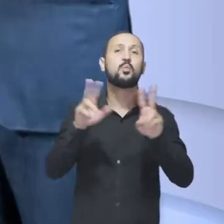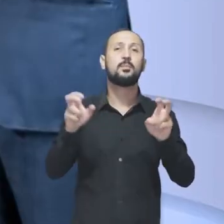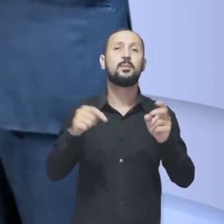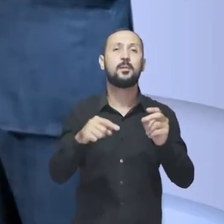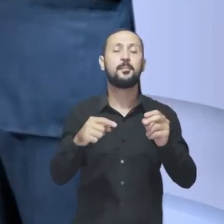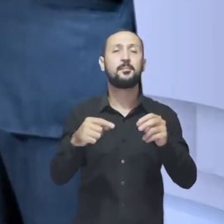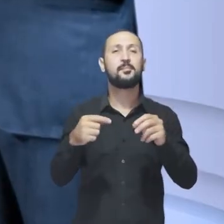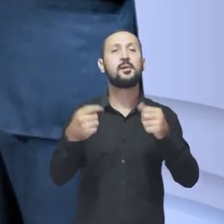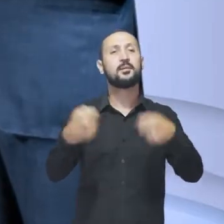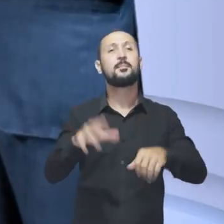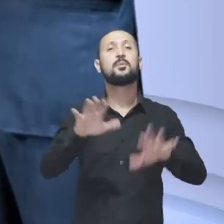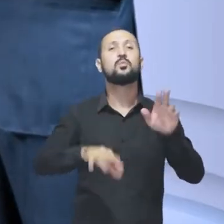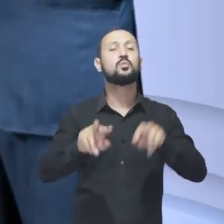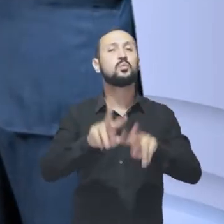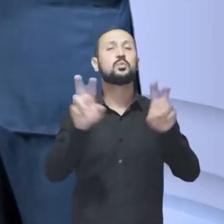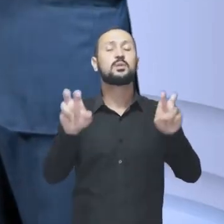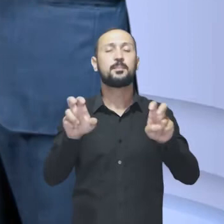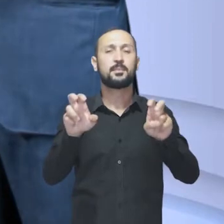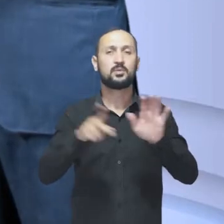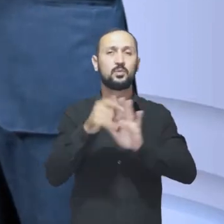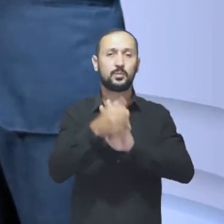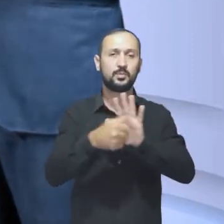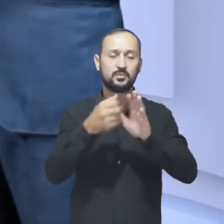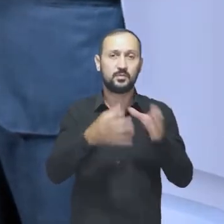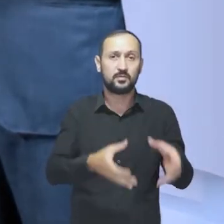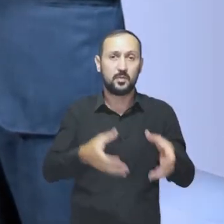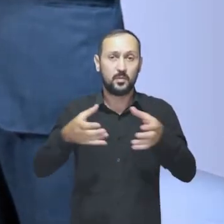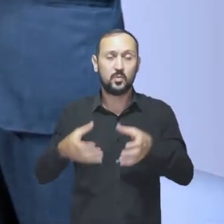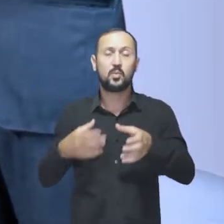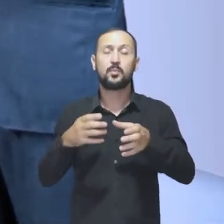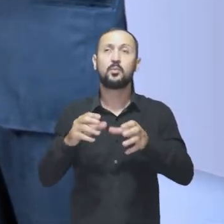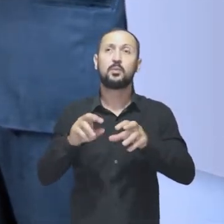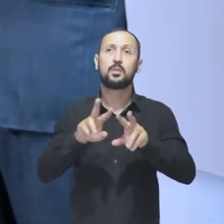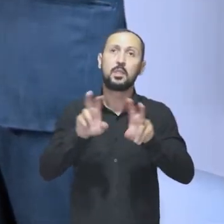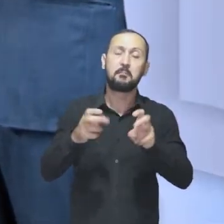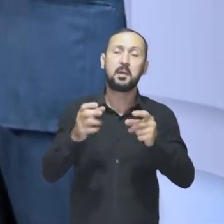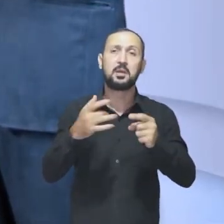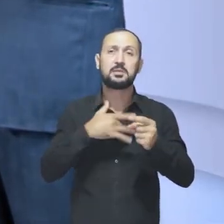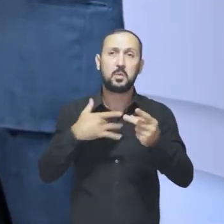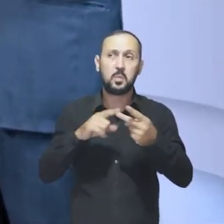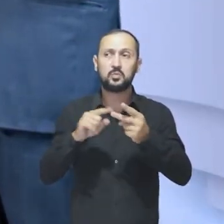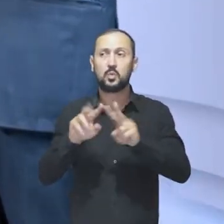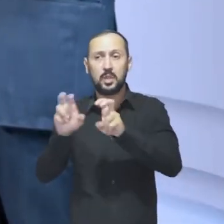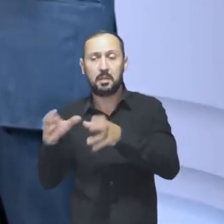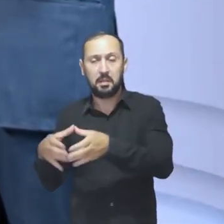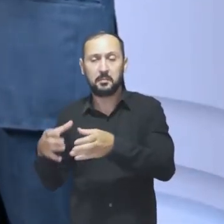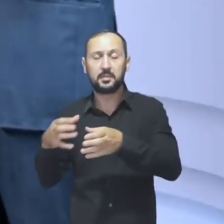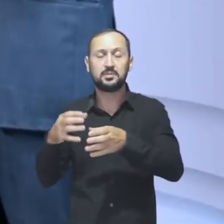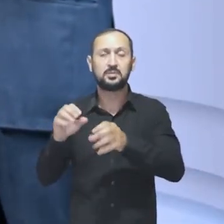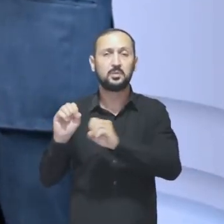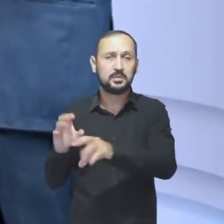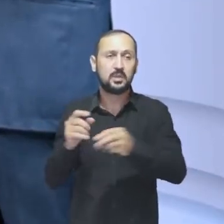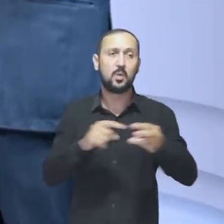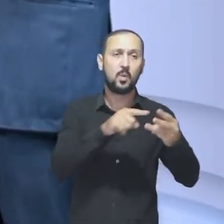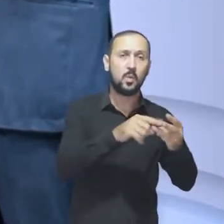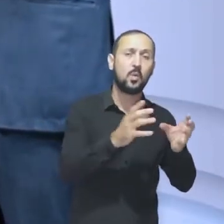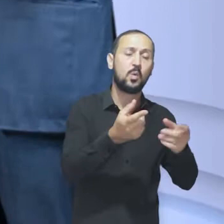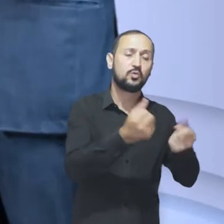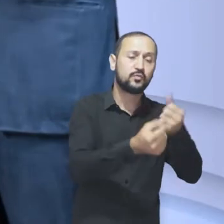diante. Depois que essas 2 ou no máximo 3 comissões de mérito avalizam